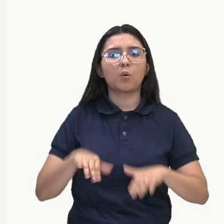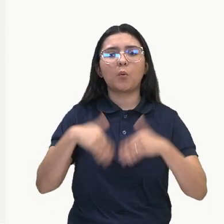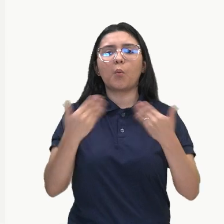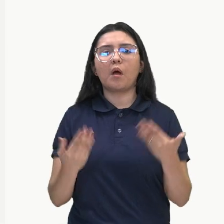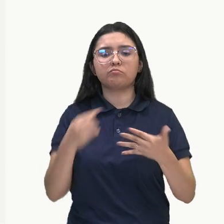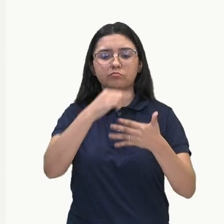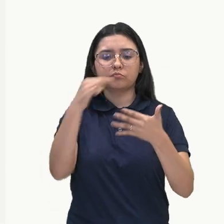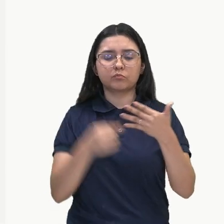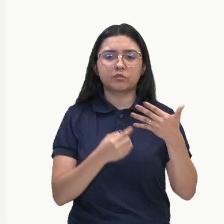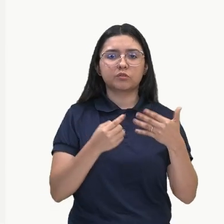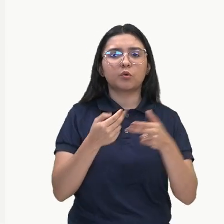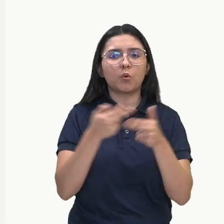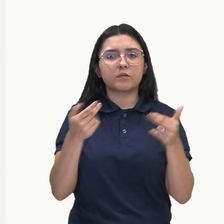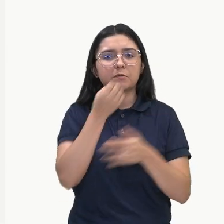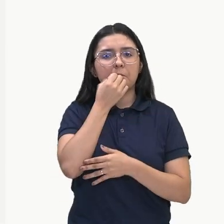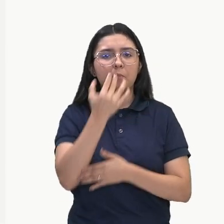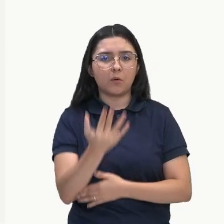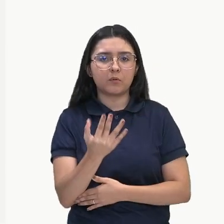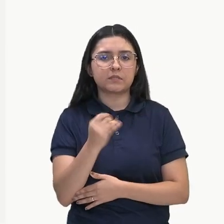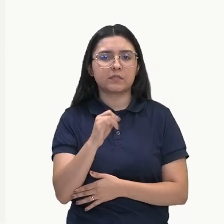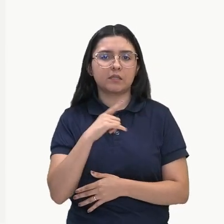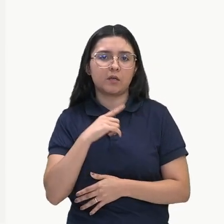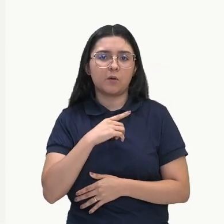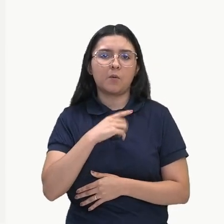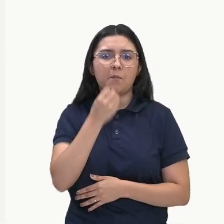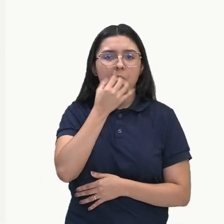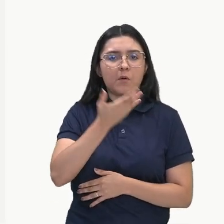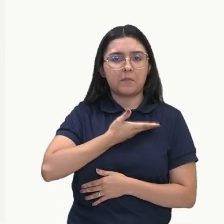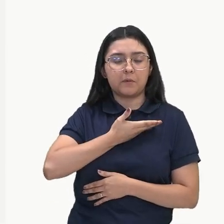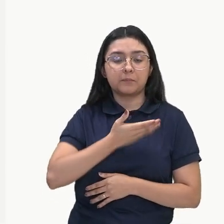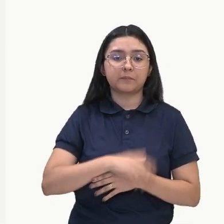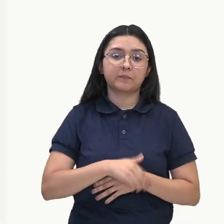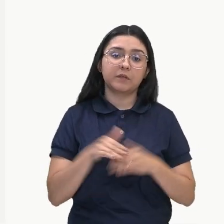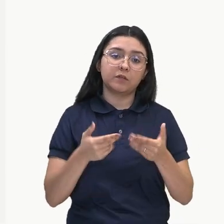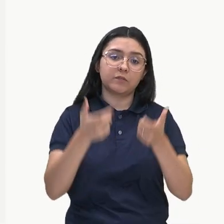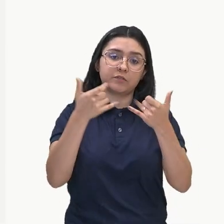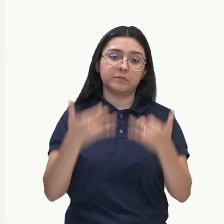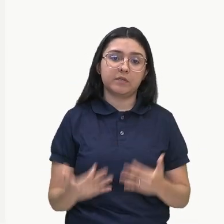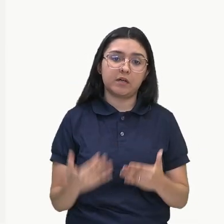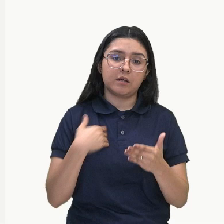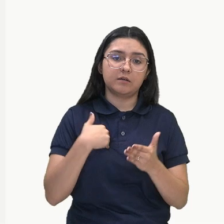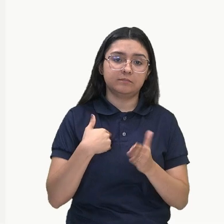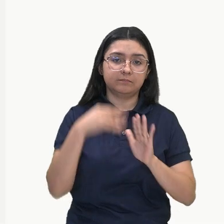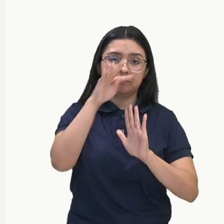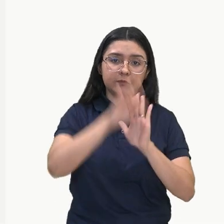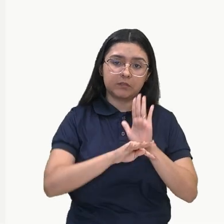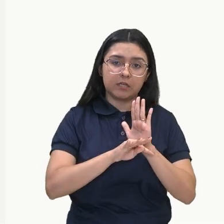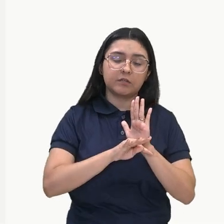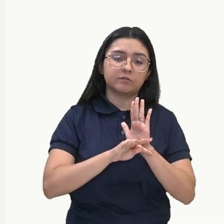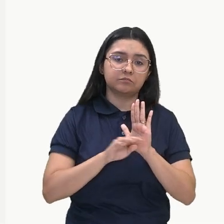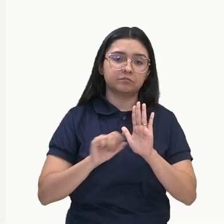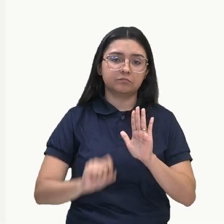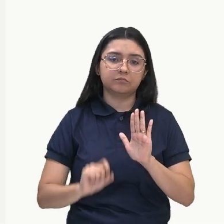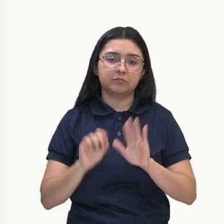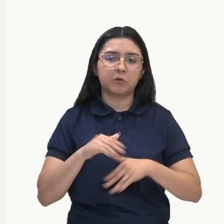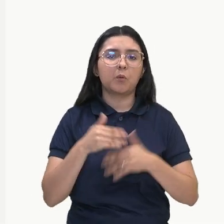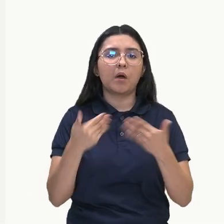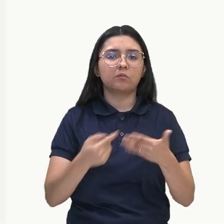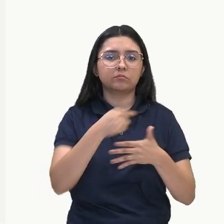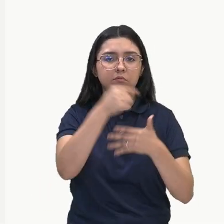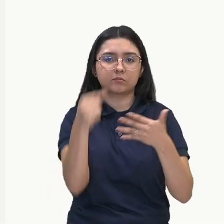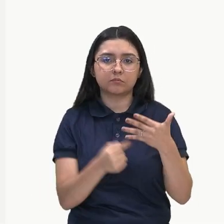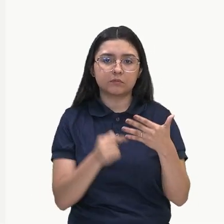benefícios, não é? Então, ele vai falar, né, nesse comecinho, para que são, né? Quais são esses benefícios